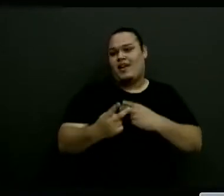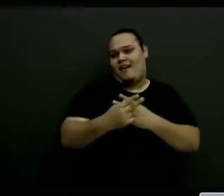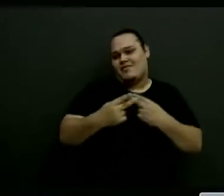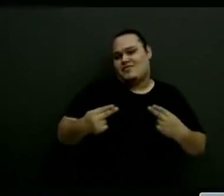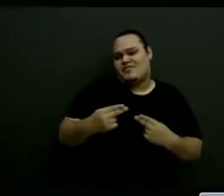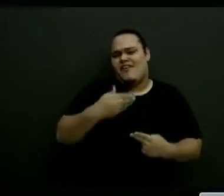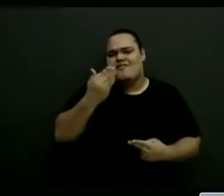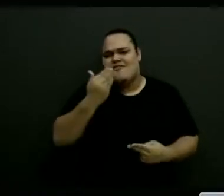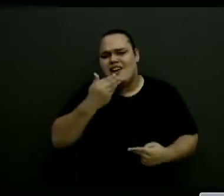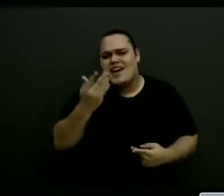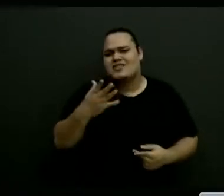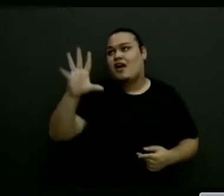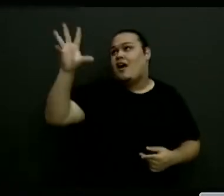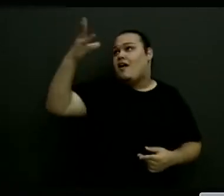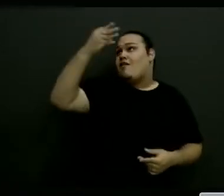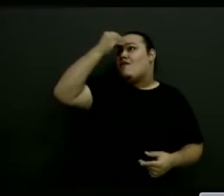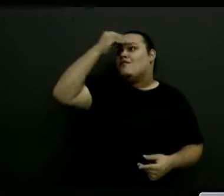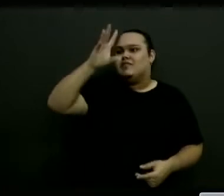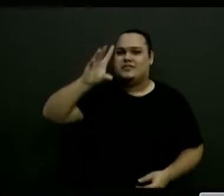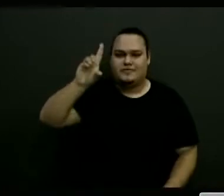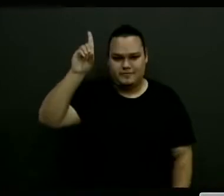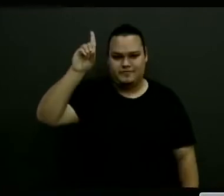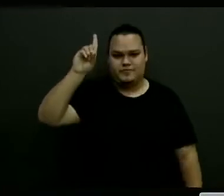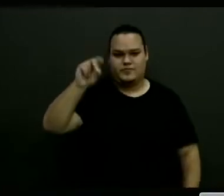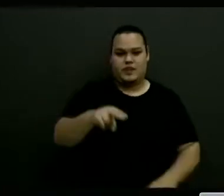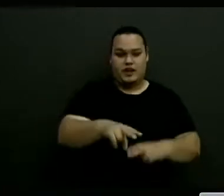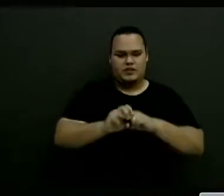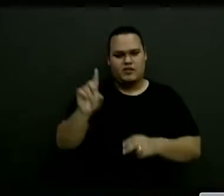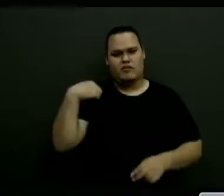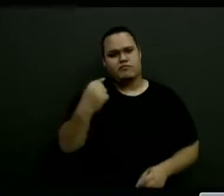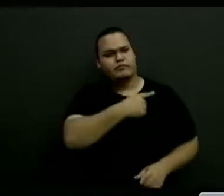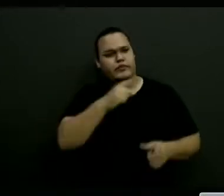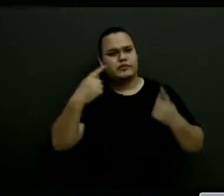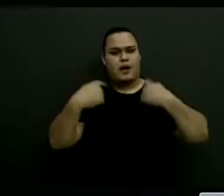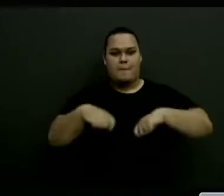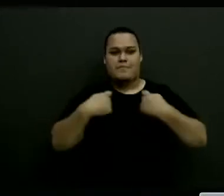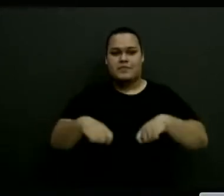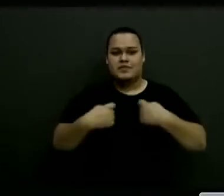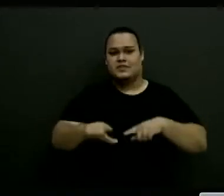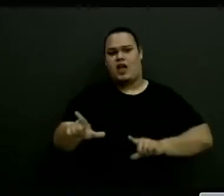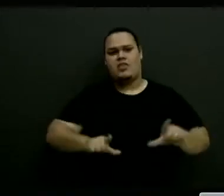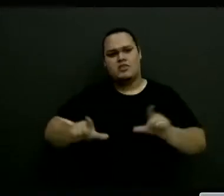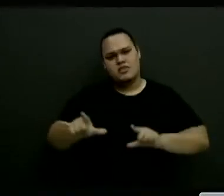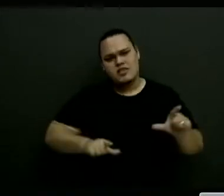Dunamis é poder para trabalhar com violência no reino de Deus,